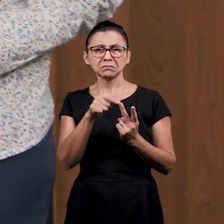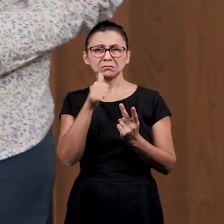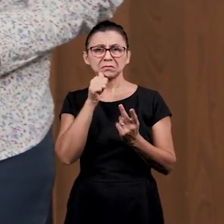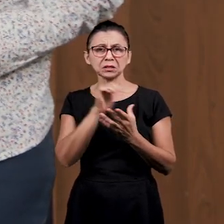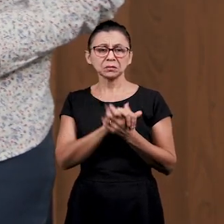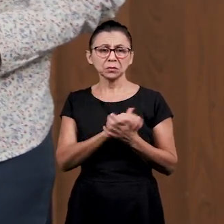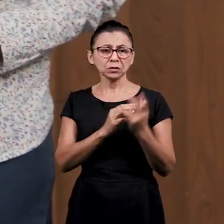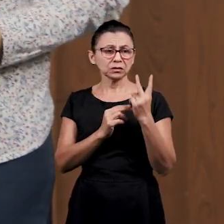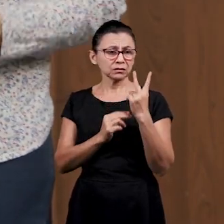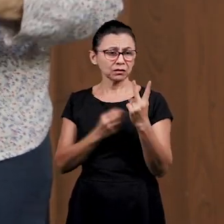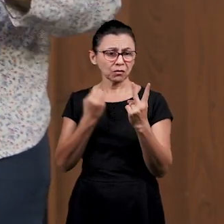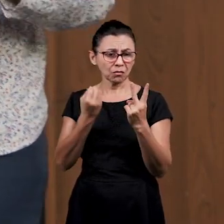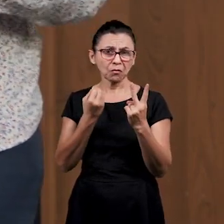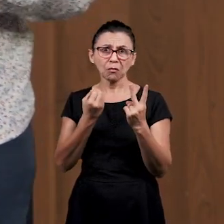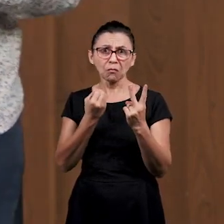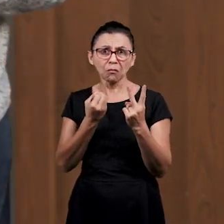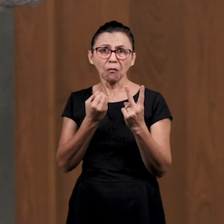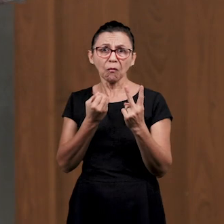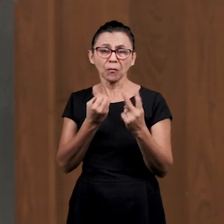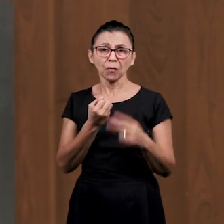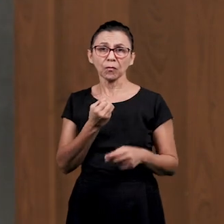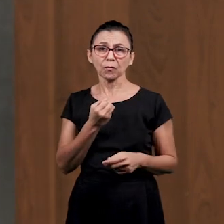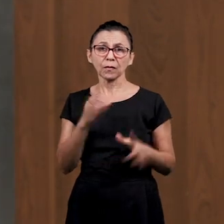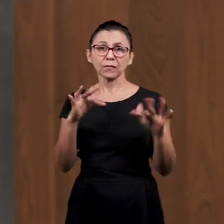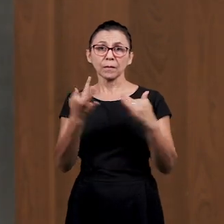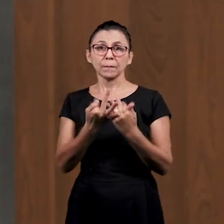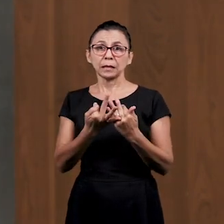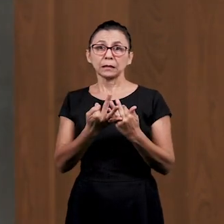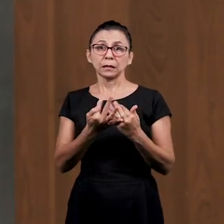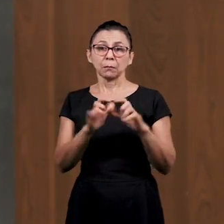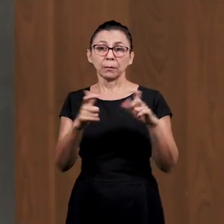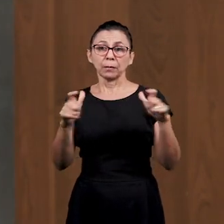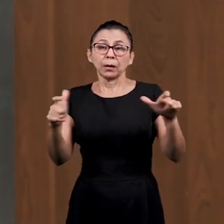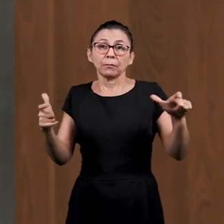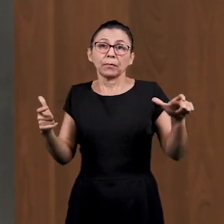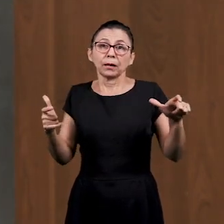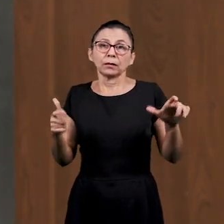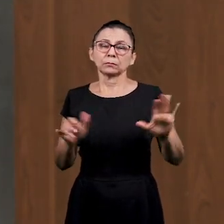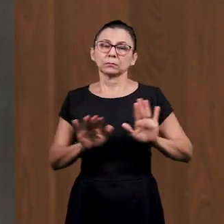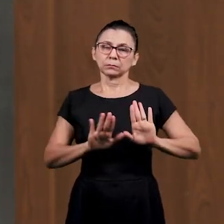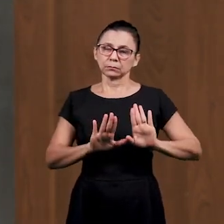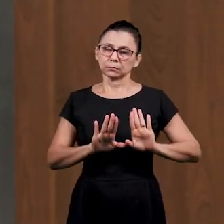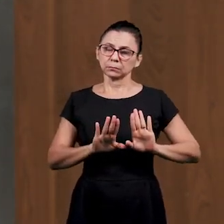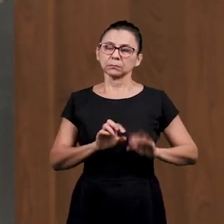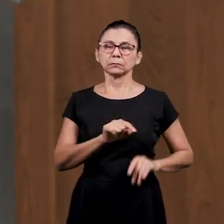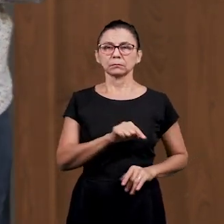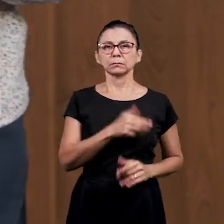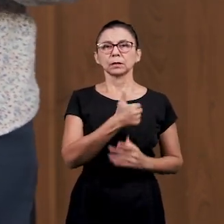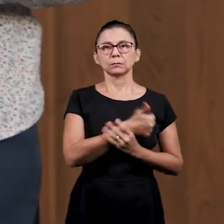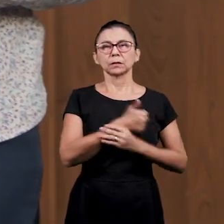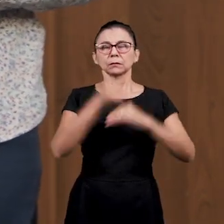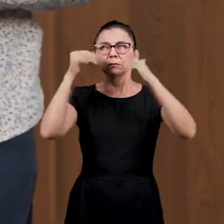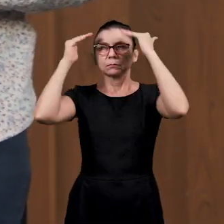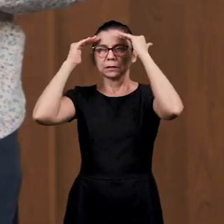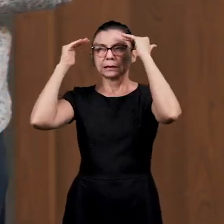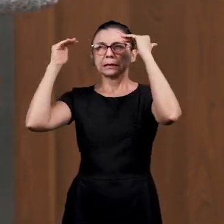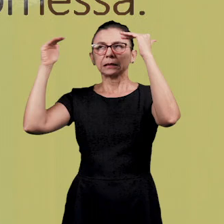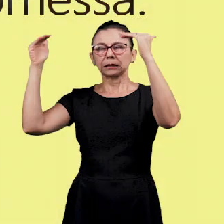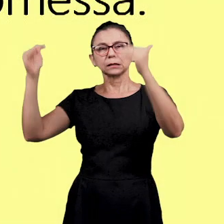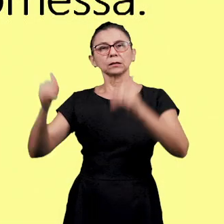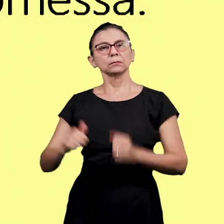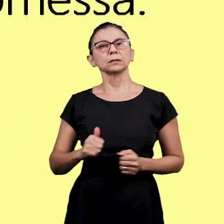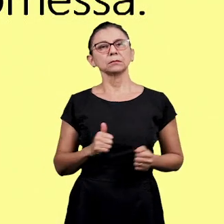para Deus. Abraão creu, Abraão obedeceu e Abraão continuou a sua